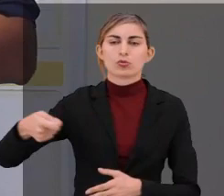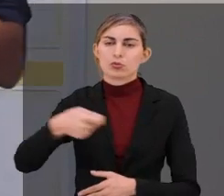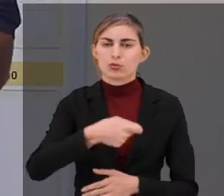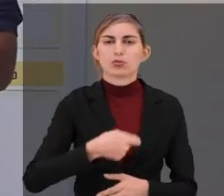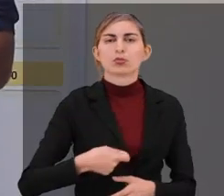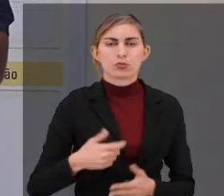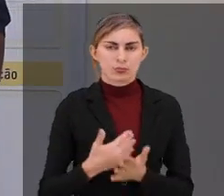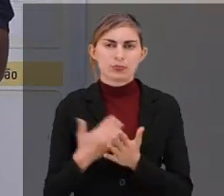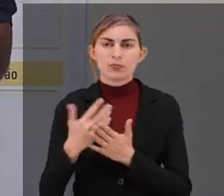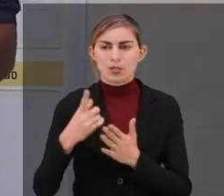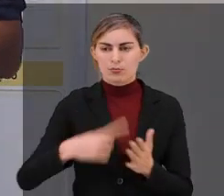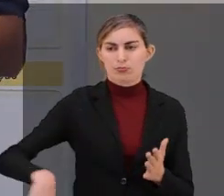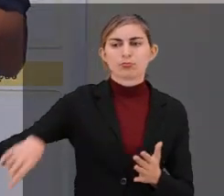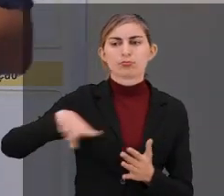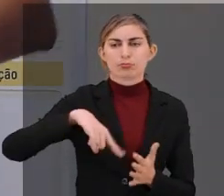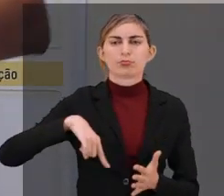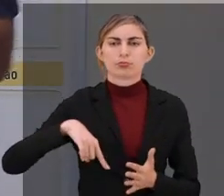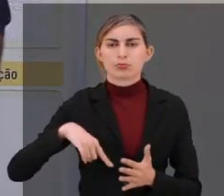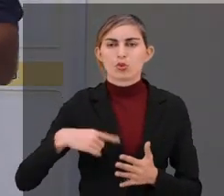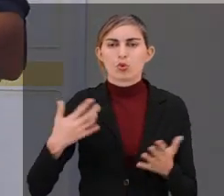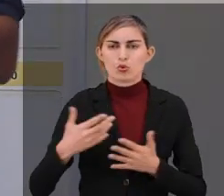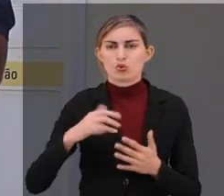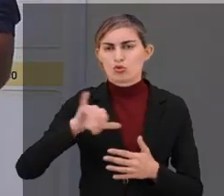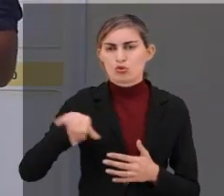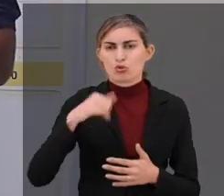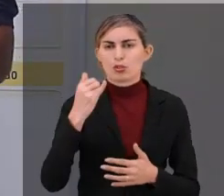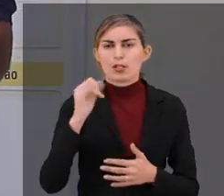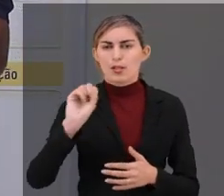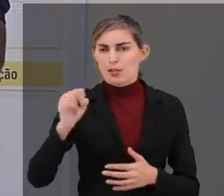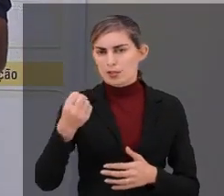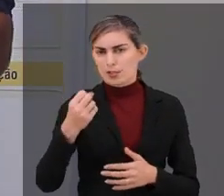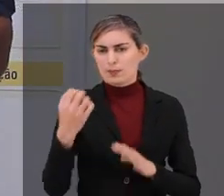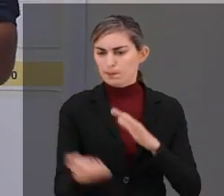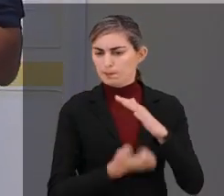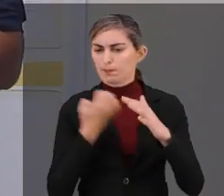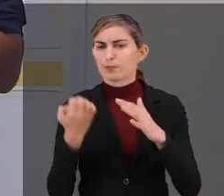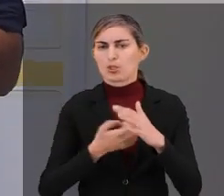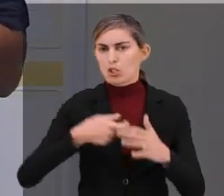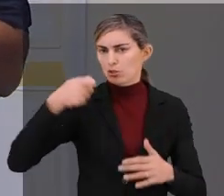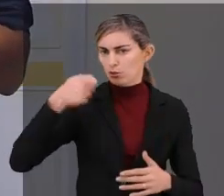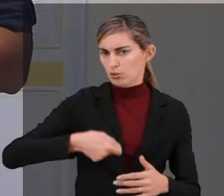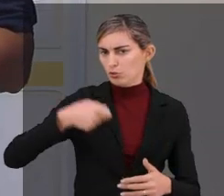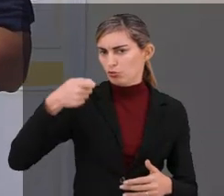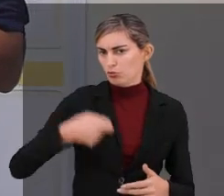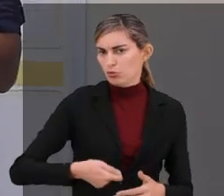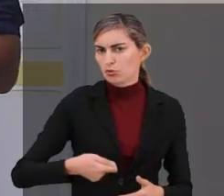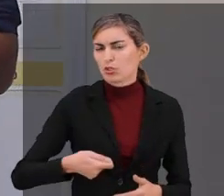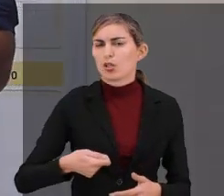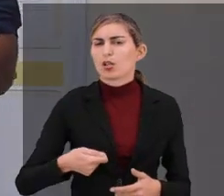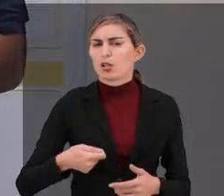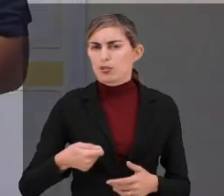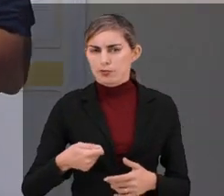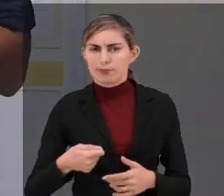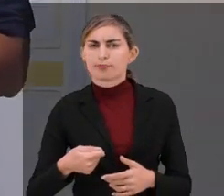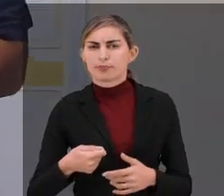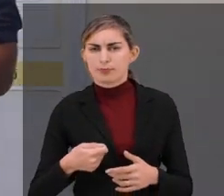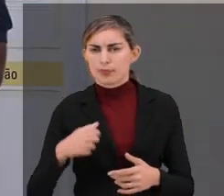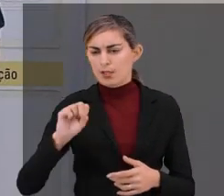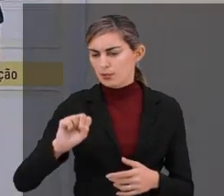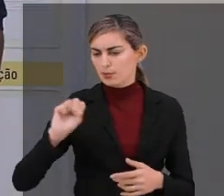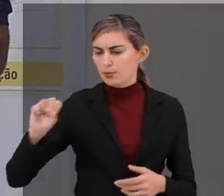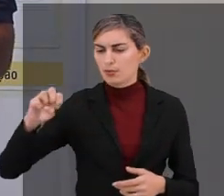mais de nós, né? Hoje a MJS é uma empresa que é exigida com relação